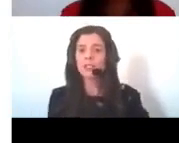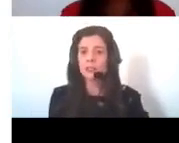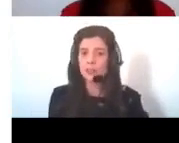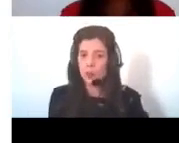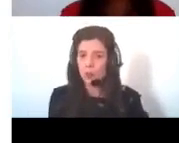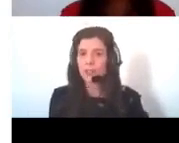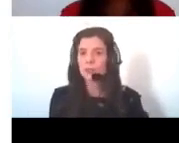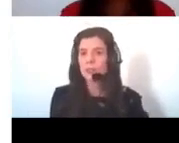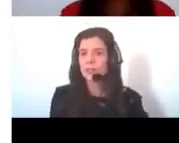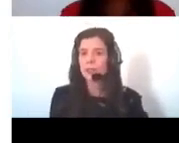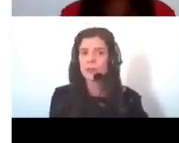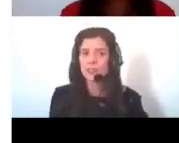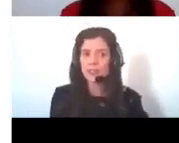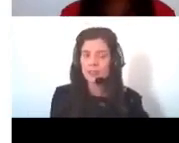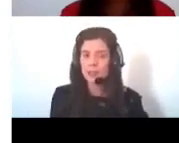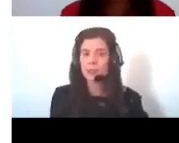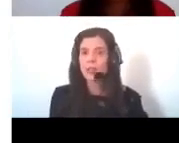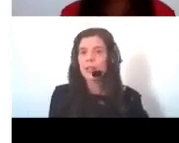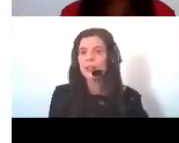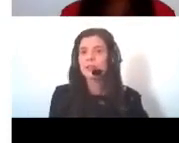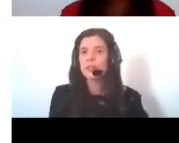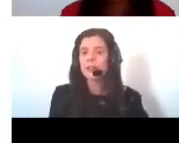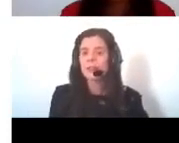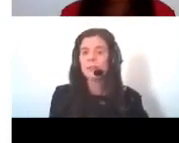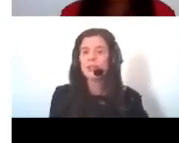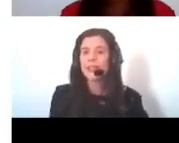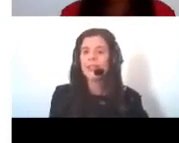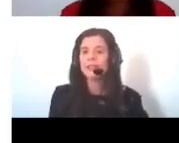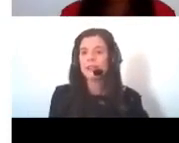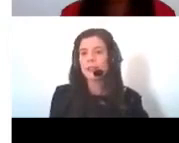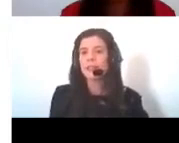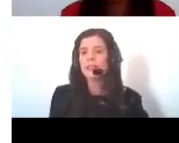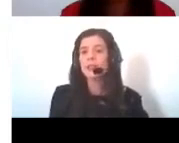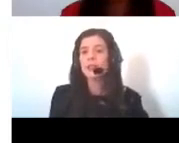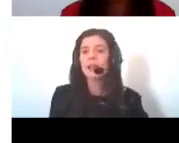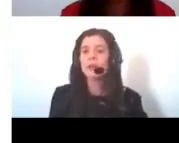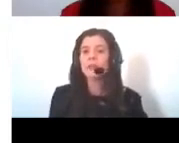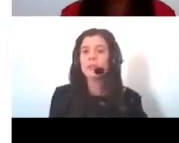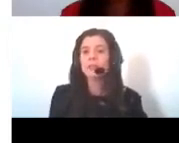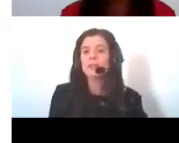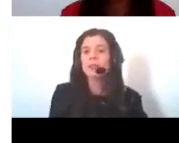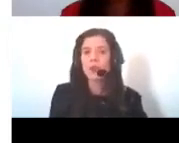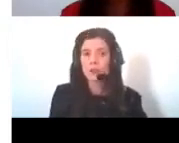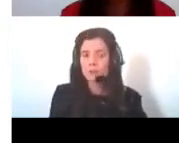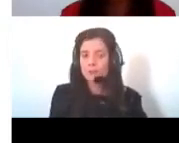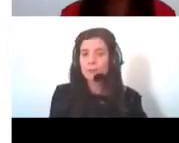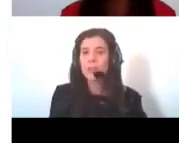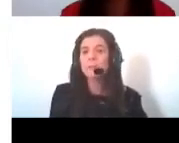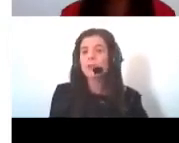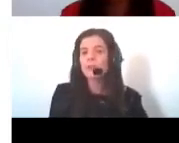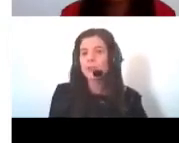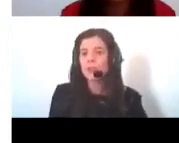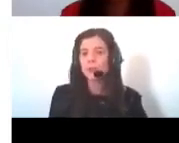cargo de livre escolha, nomeação e exoneração. Por lei, entende-se que ele é um cargo transitório